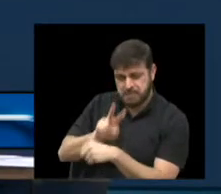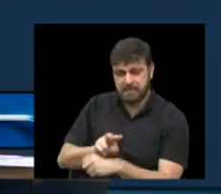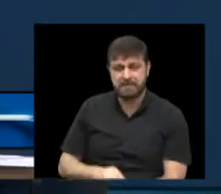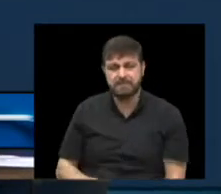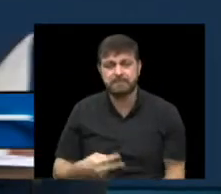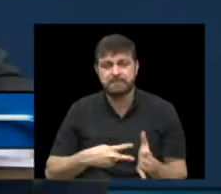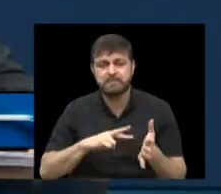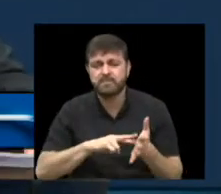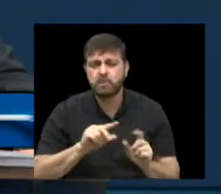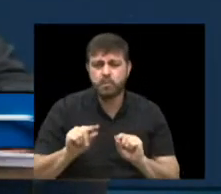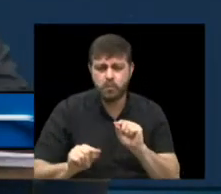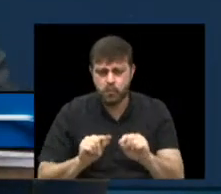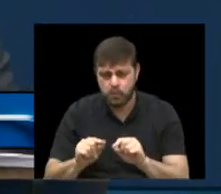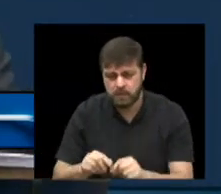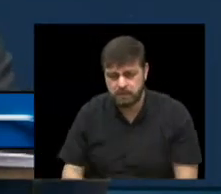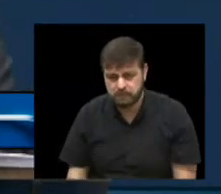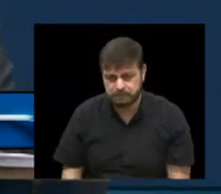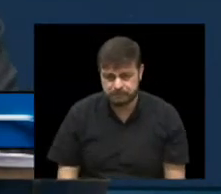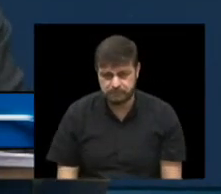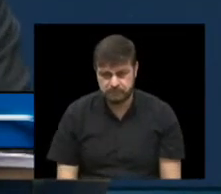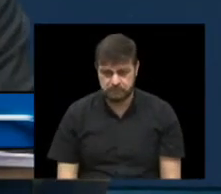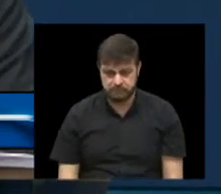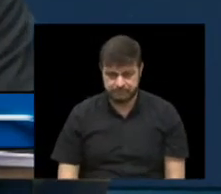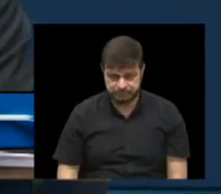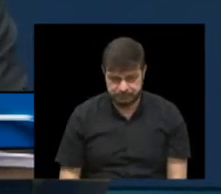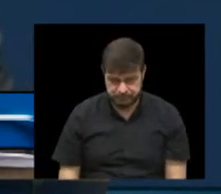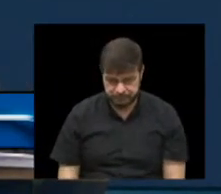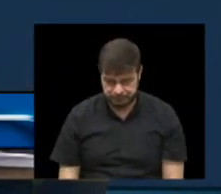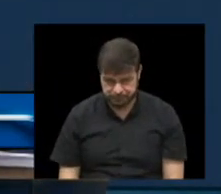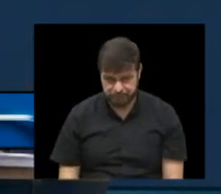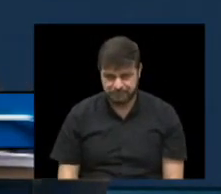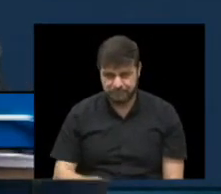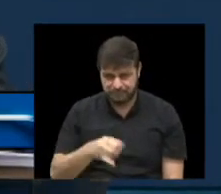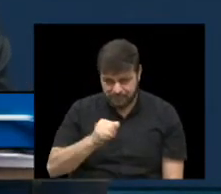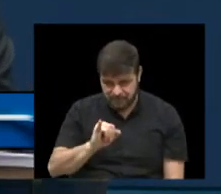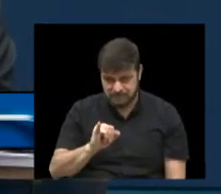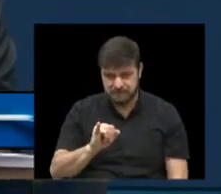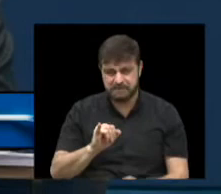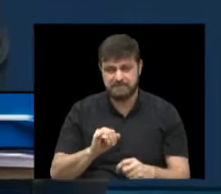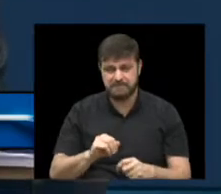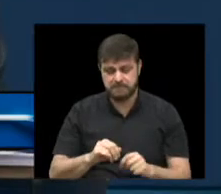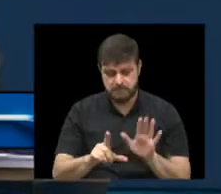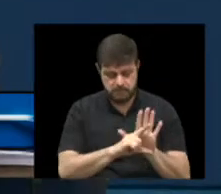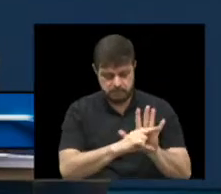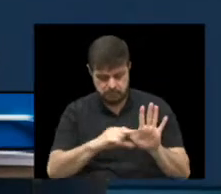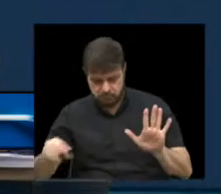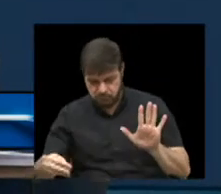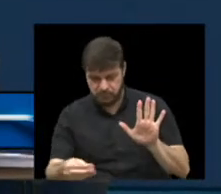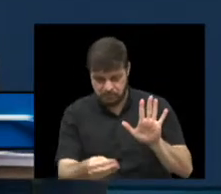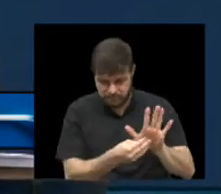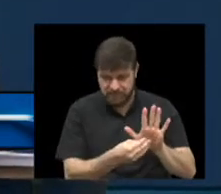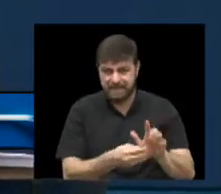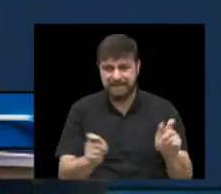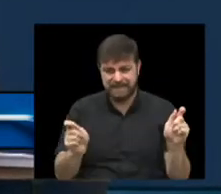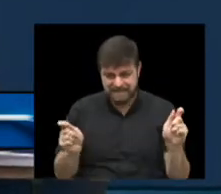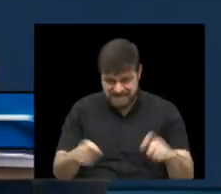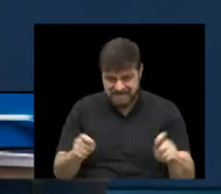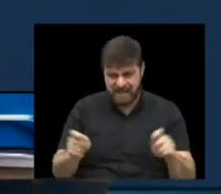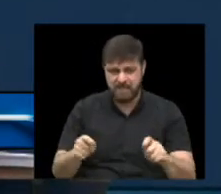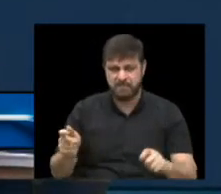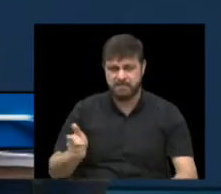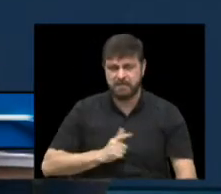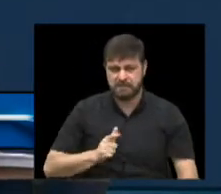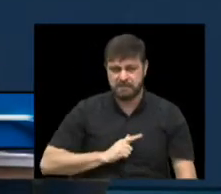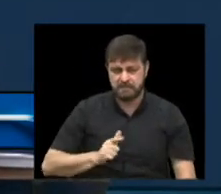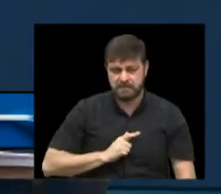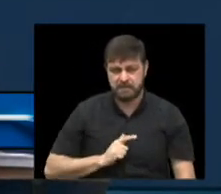dizer? É que se fosse, obviamente, aprovado esta nossa emenda, poderia sim ser